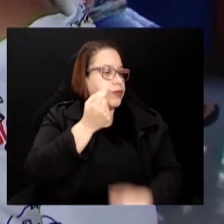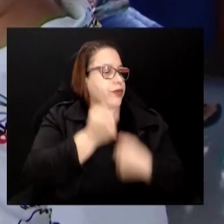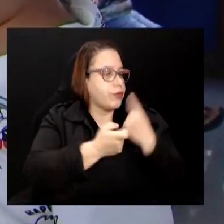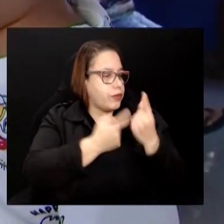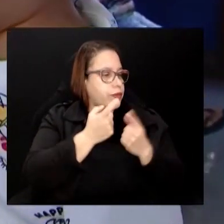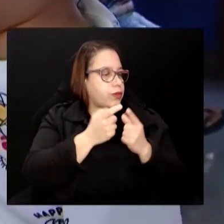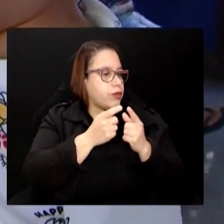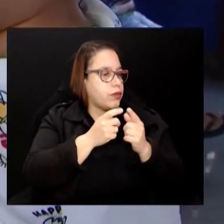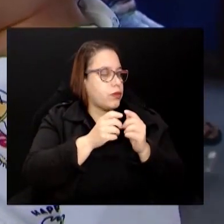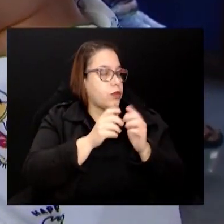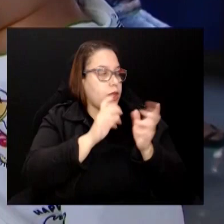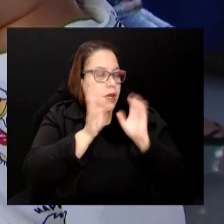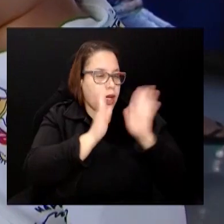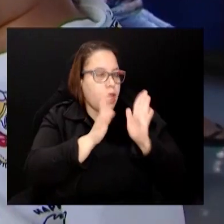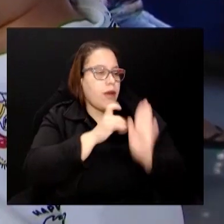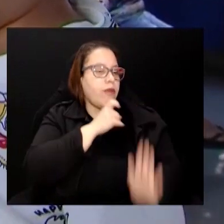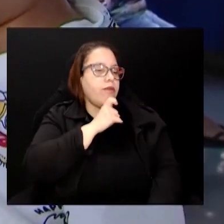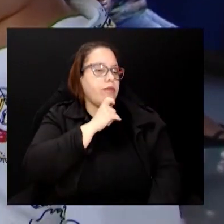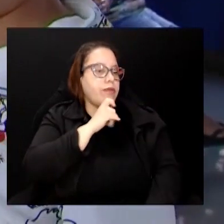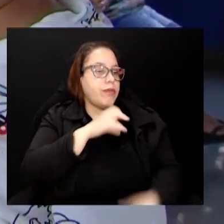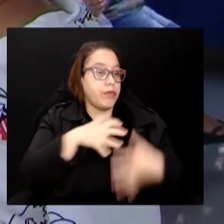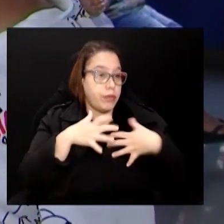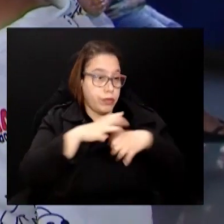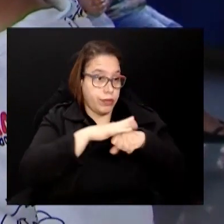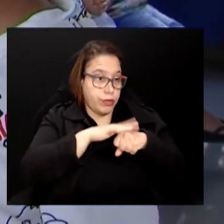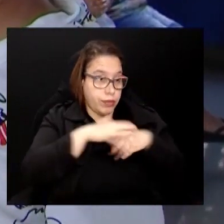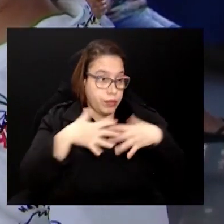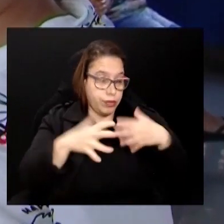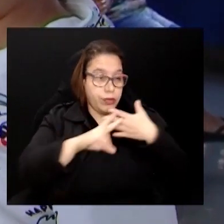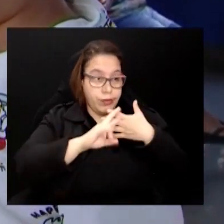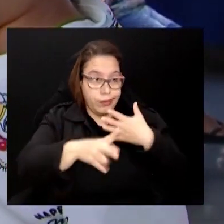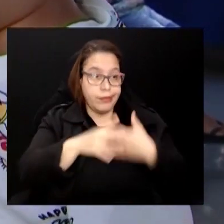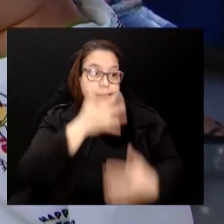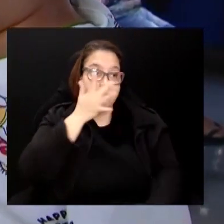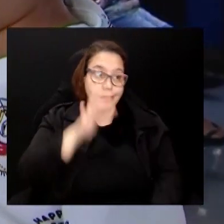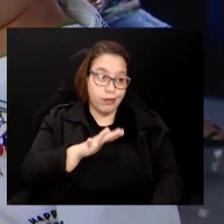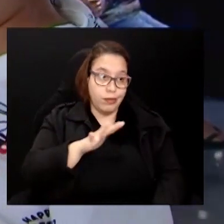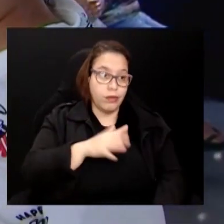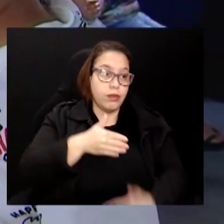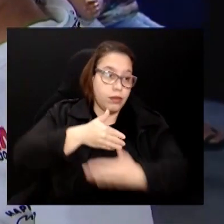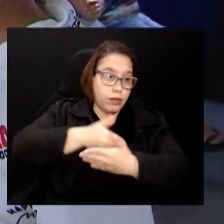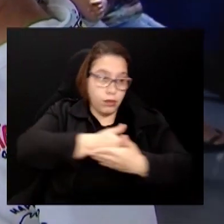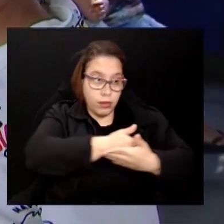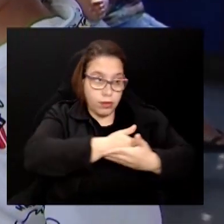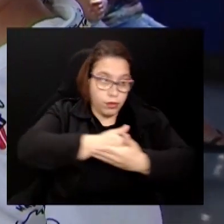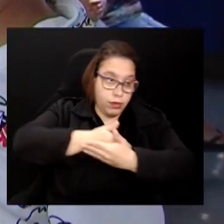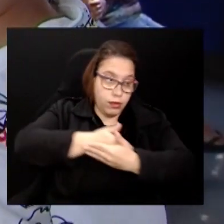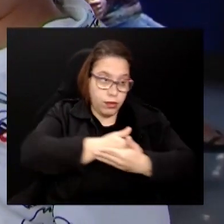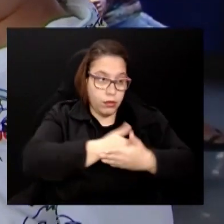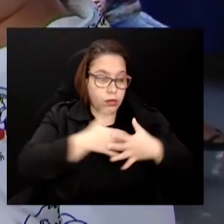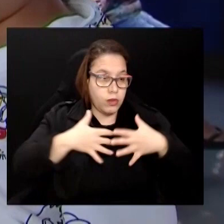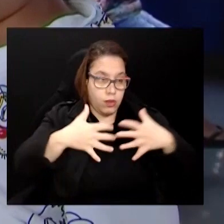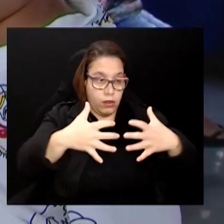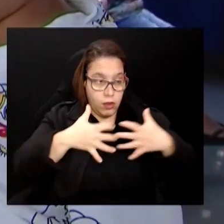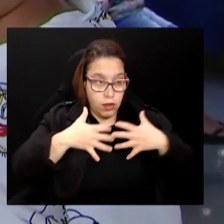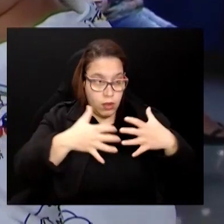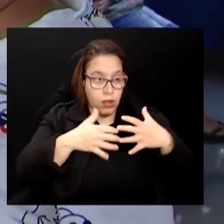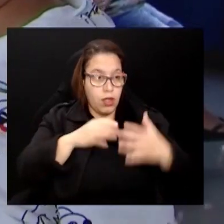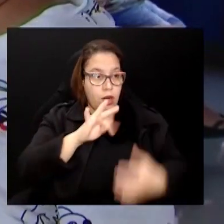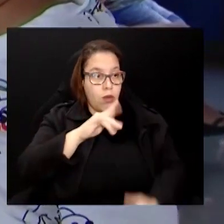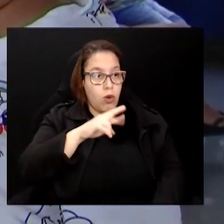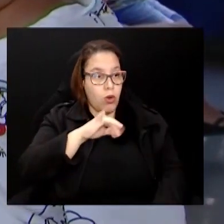que tem mais doenças respiratórias, acaba atingindo principalmente as crianças, os bebês, pneumonia, bronquiolite. É importante,